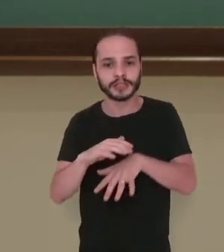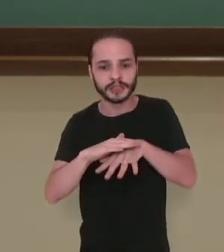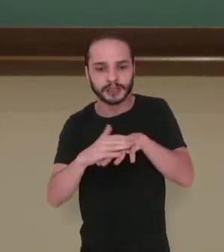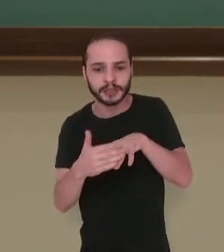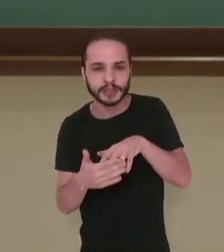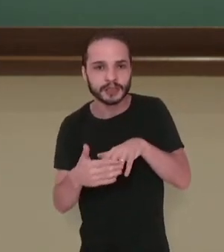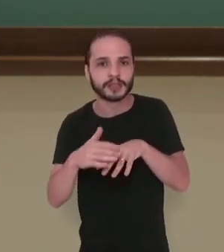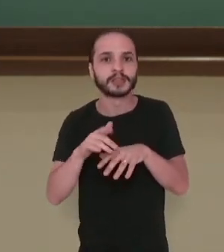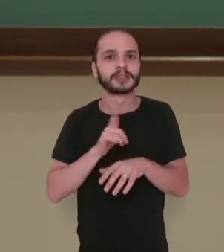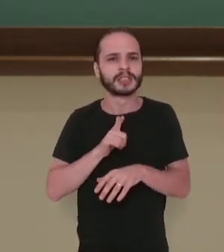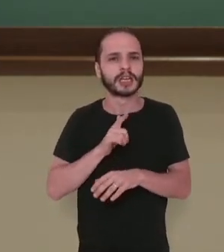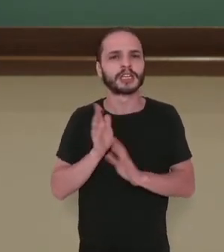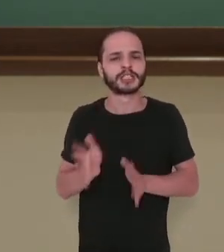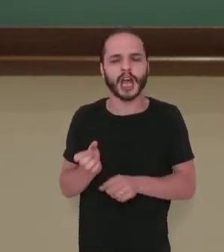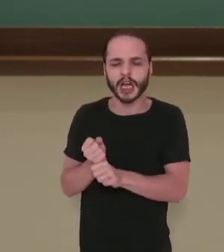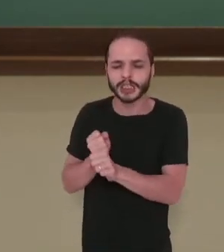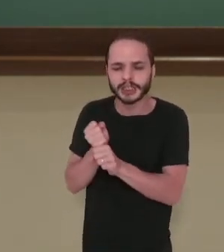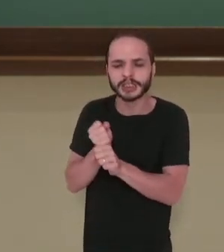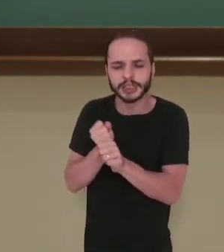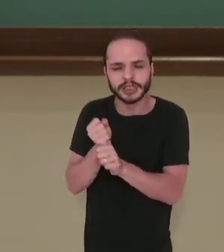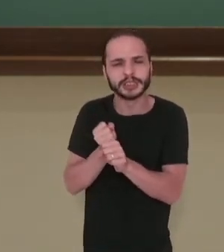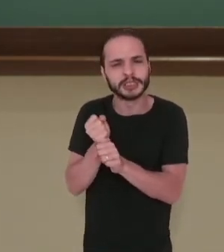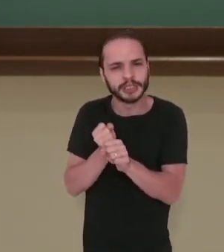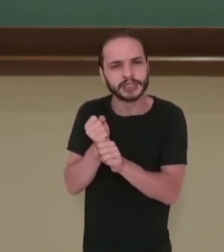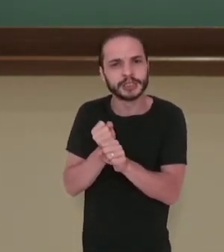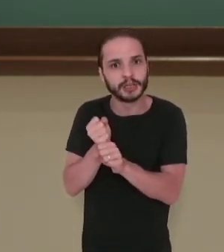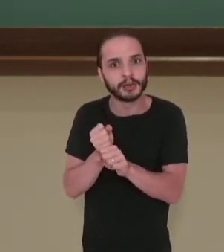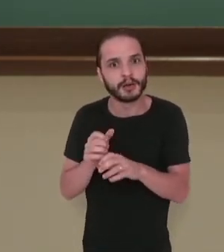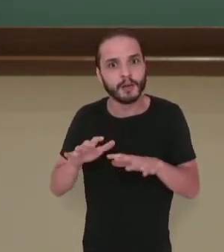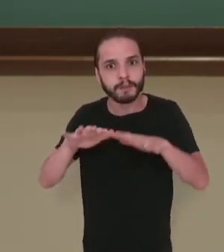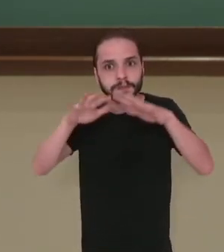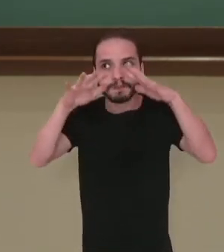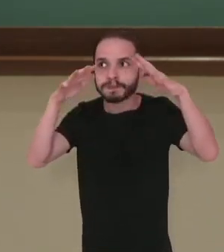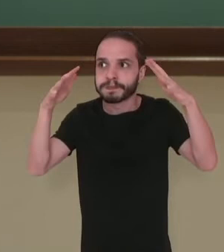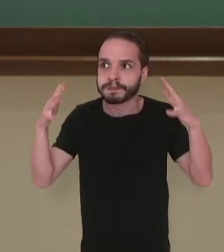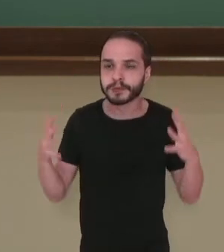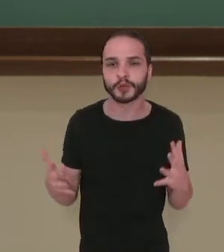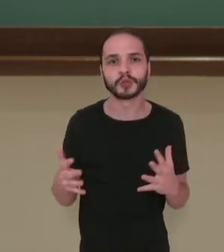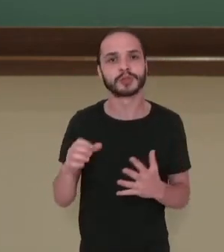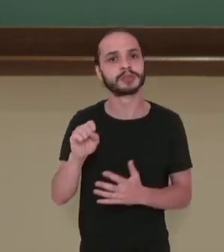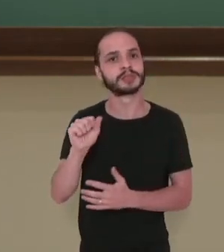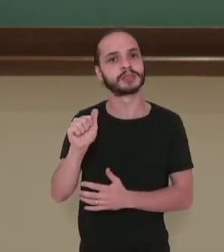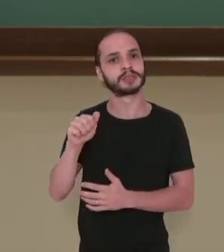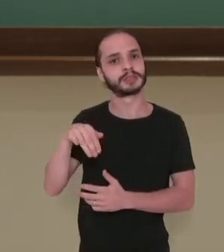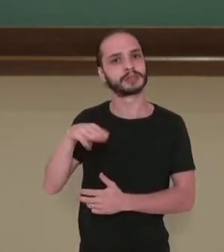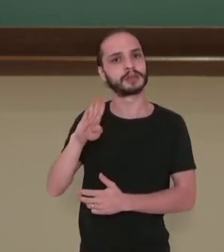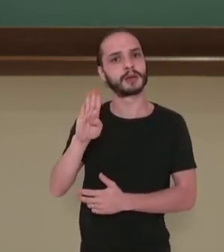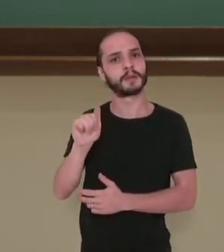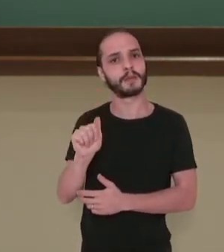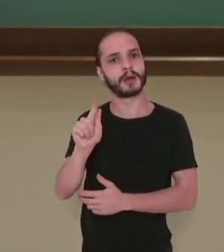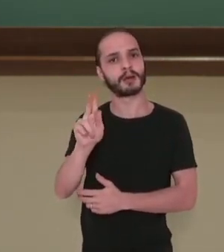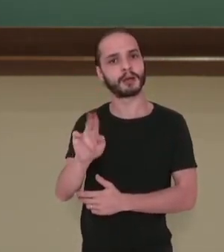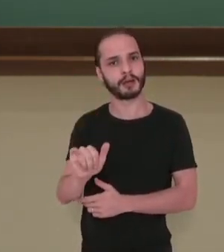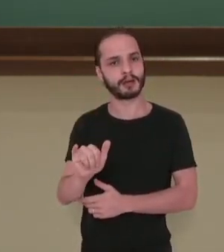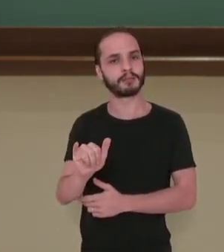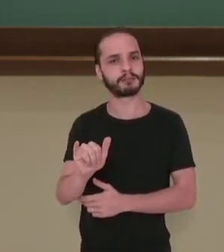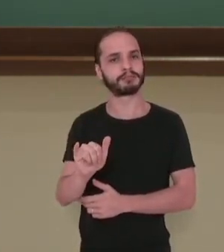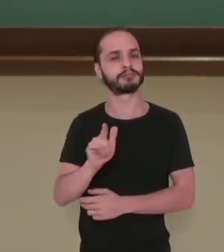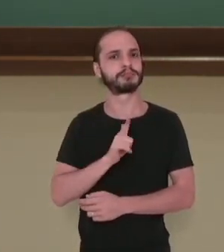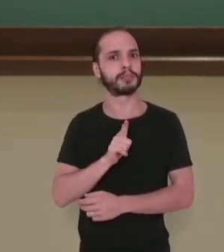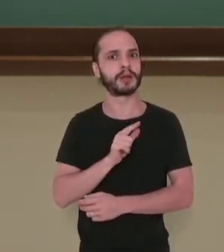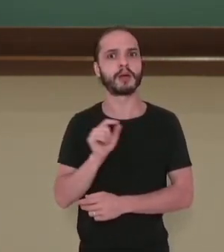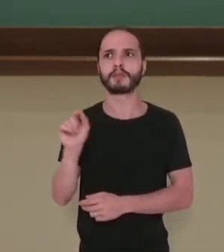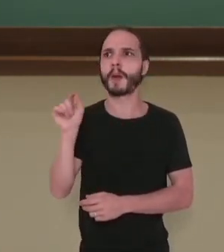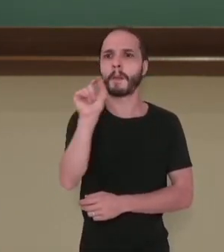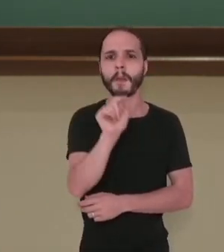isso ao longo de tanto tempo que criou montanhas de sambaqui. Né? E em várias regiões do